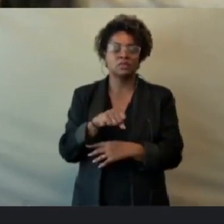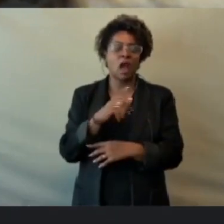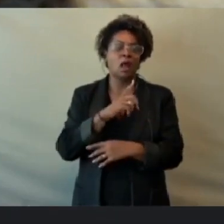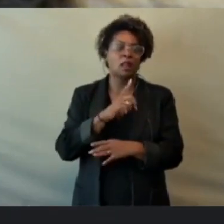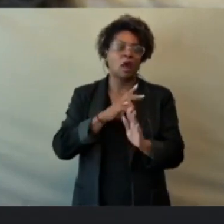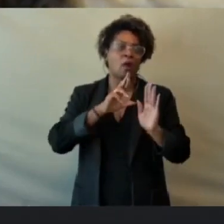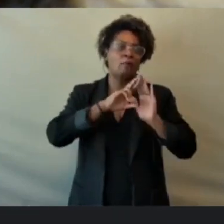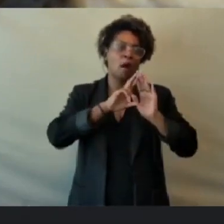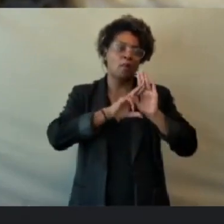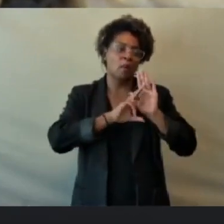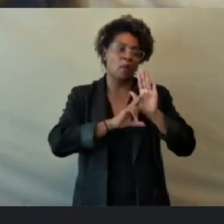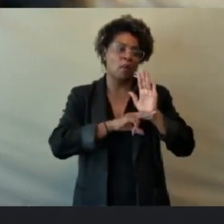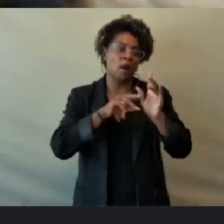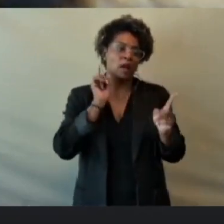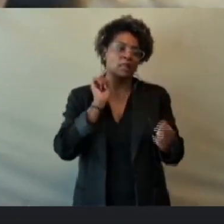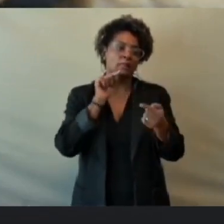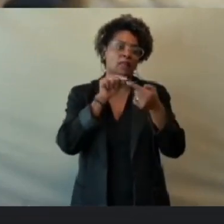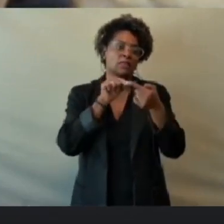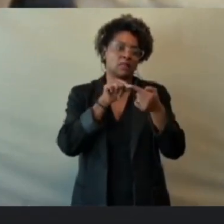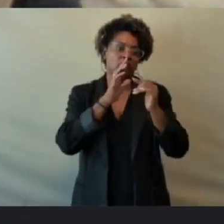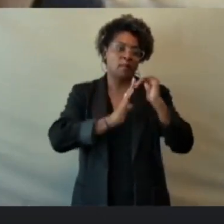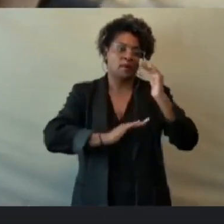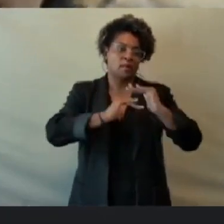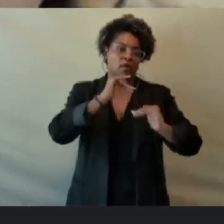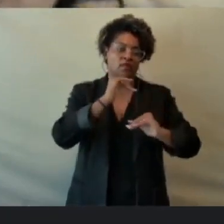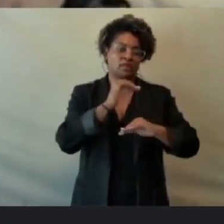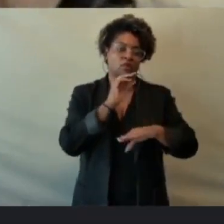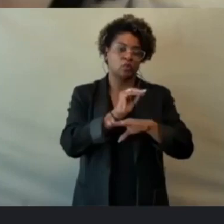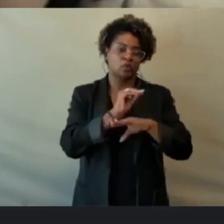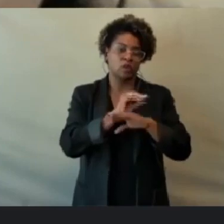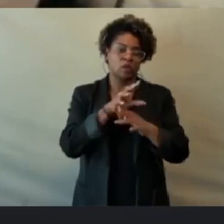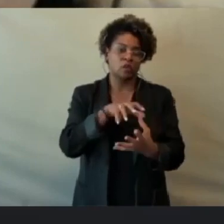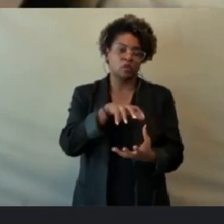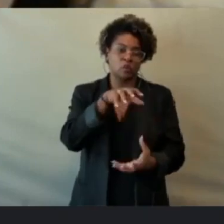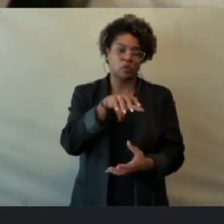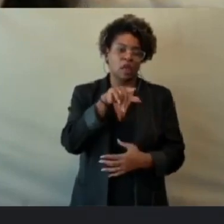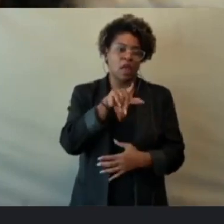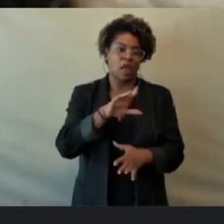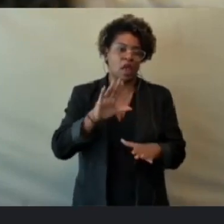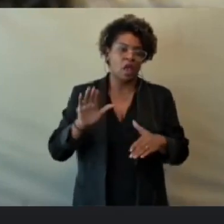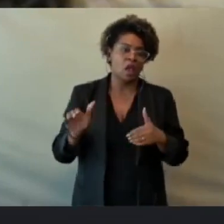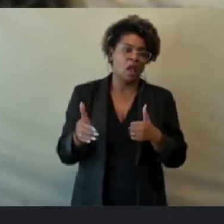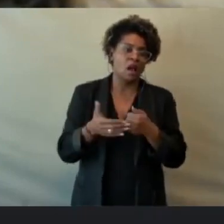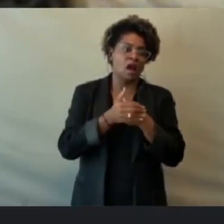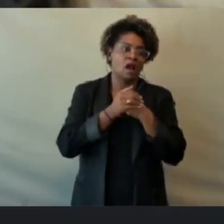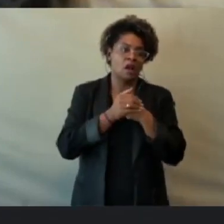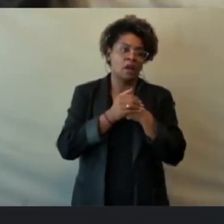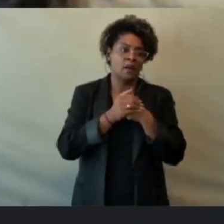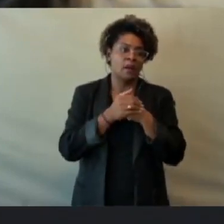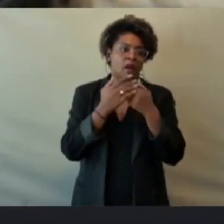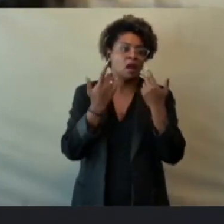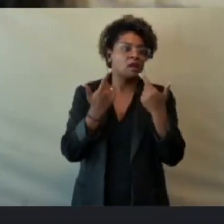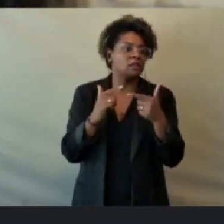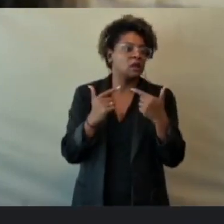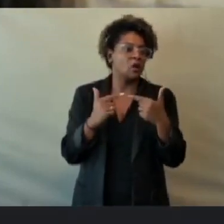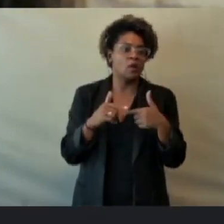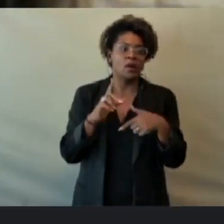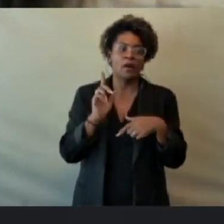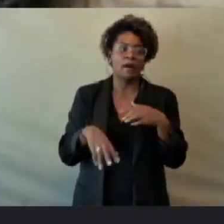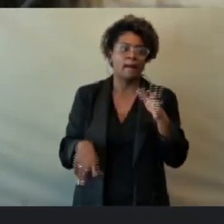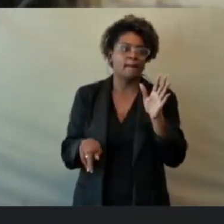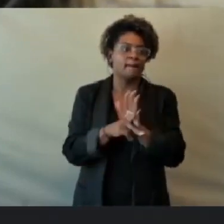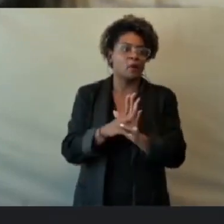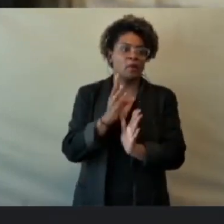cuidador é justamente para essa proteção mas que não está na saúde não cabe à saúde a gente sabe que por exemplo